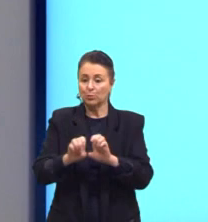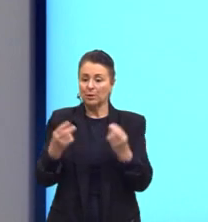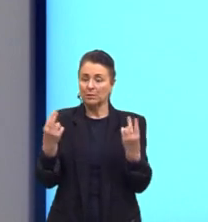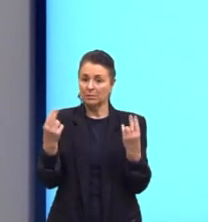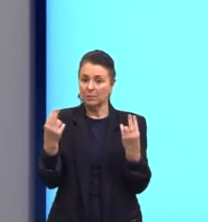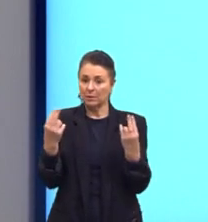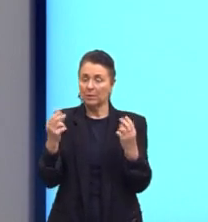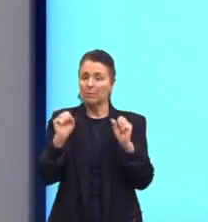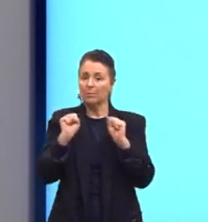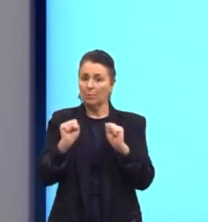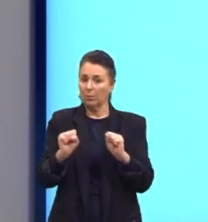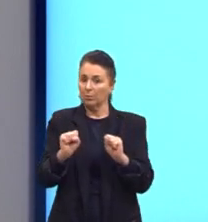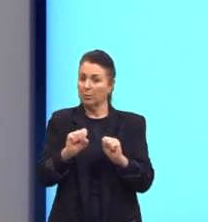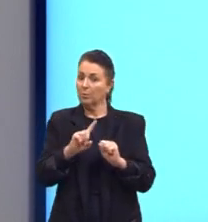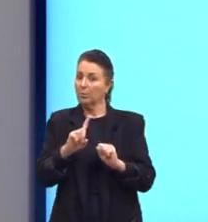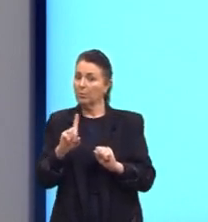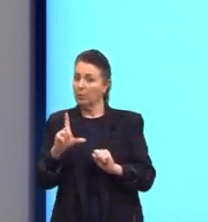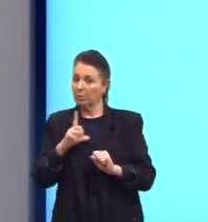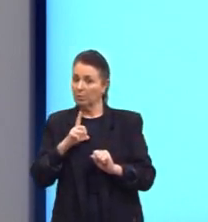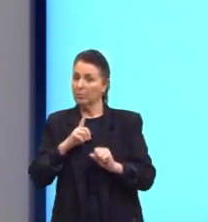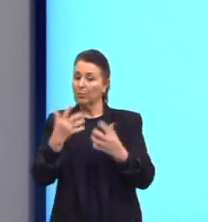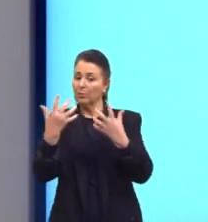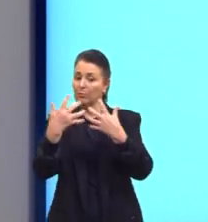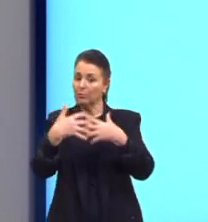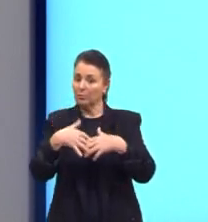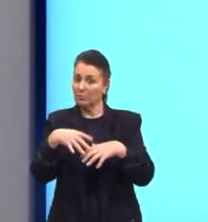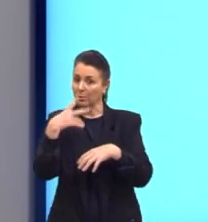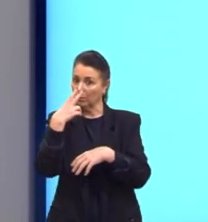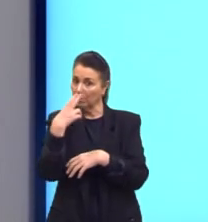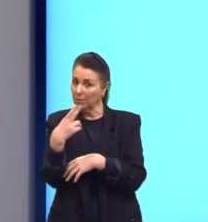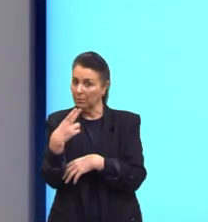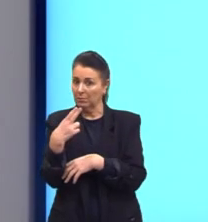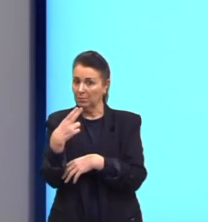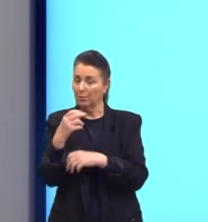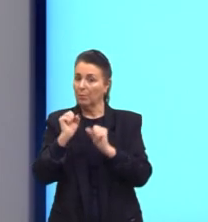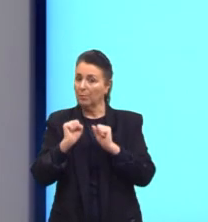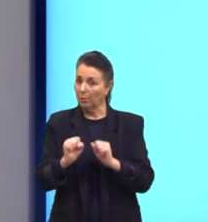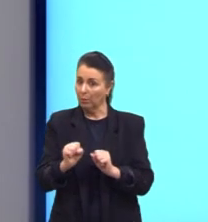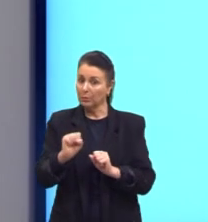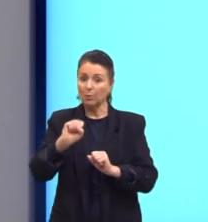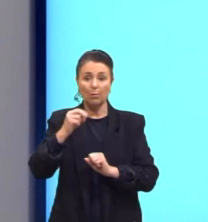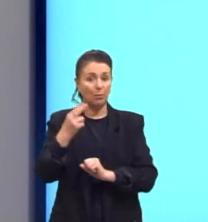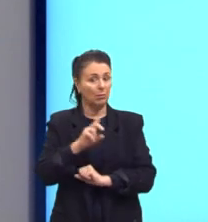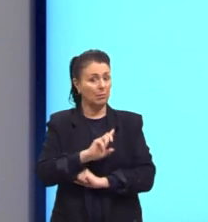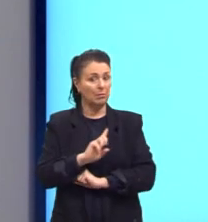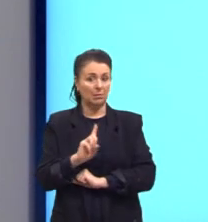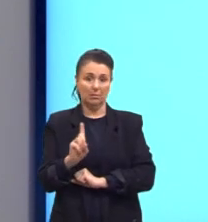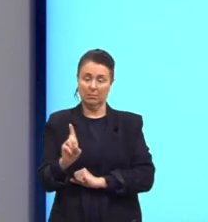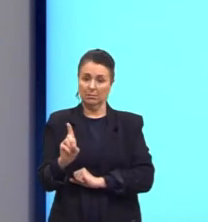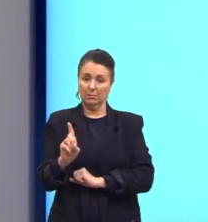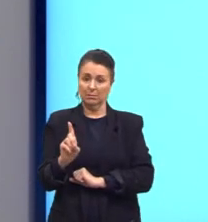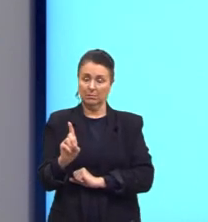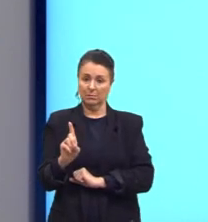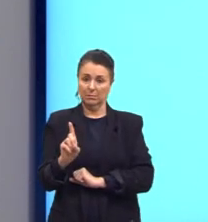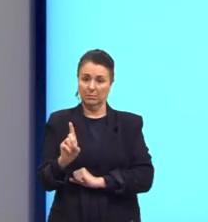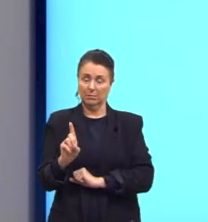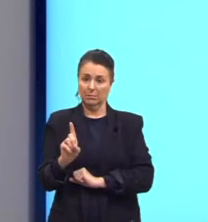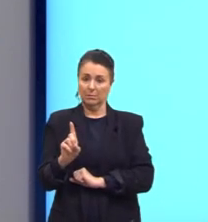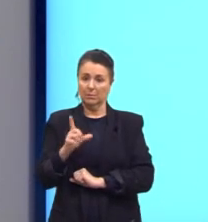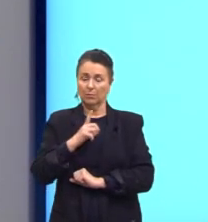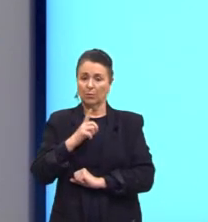homólogas podem ou não exercer a mesma função lembra que eu falei para vocês a estrutura pode ou o